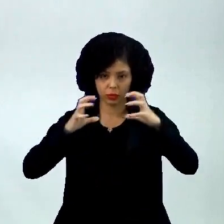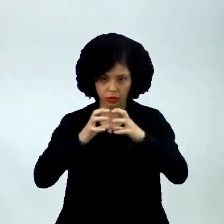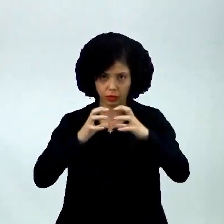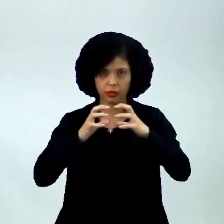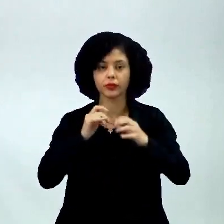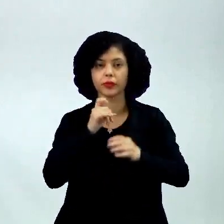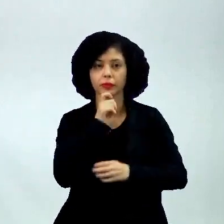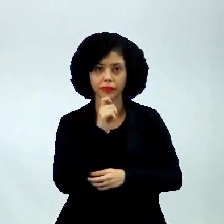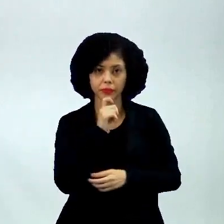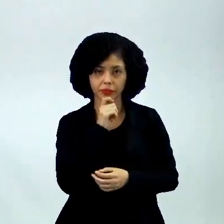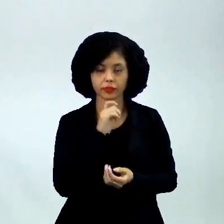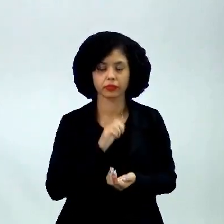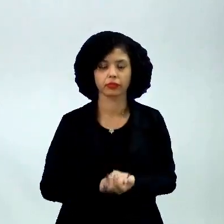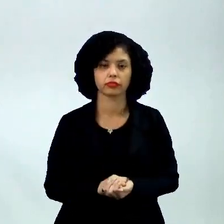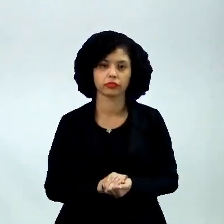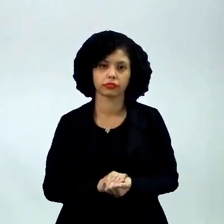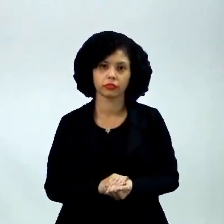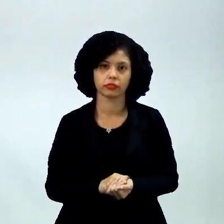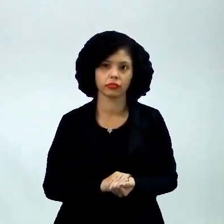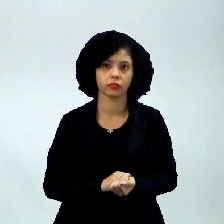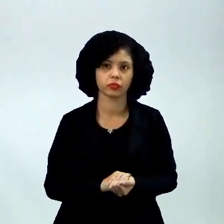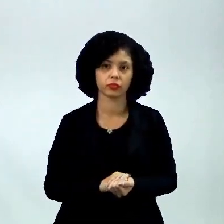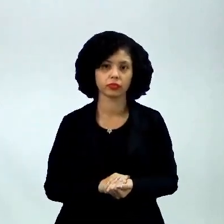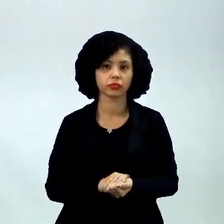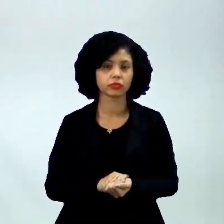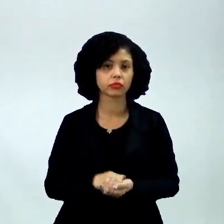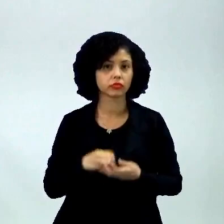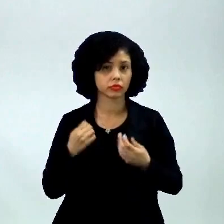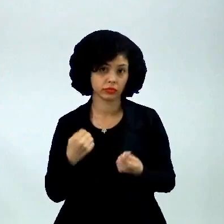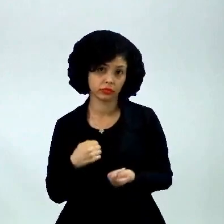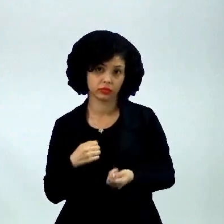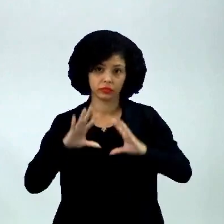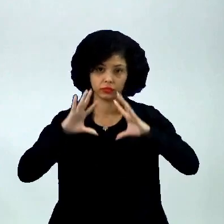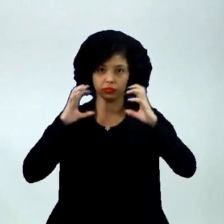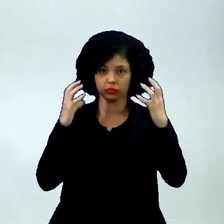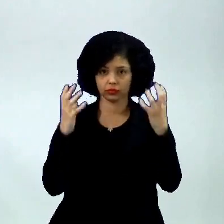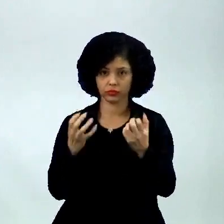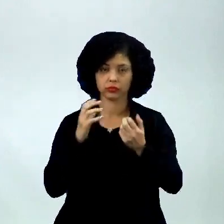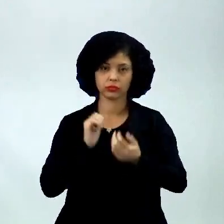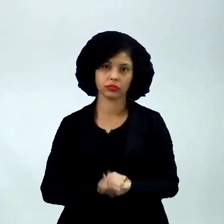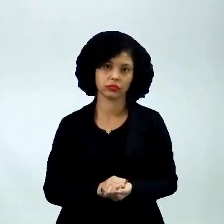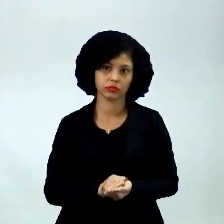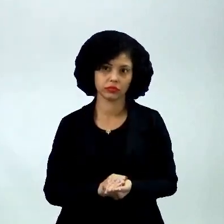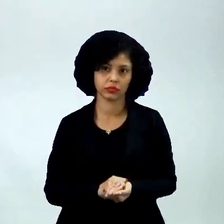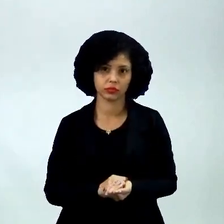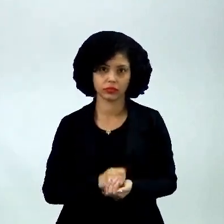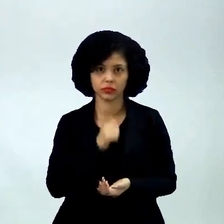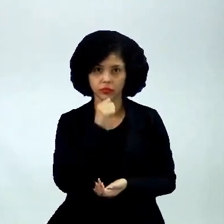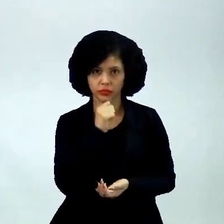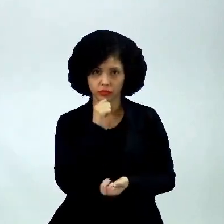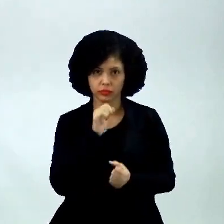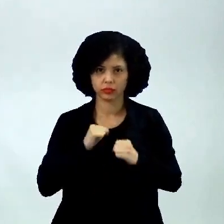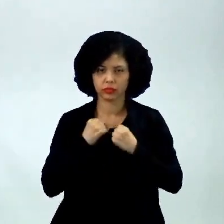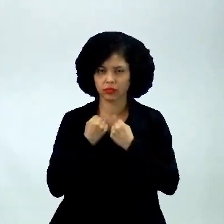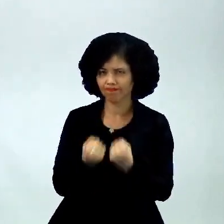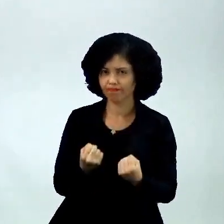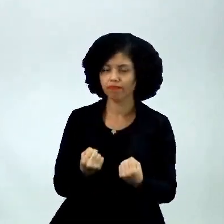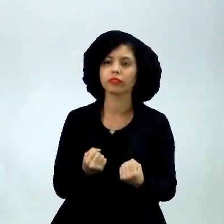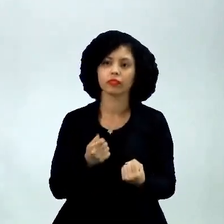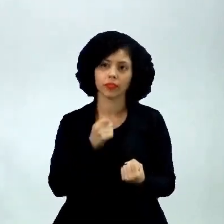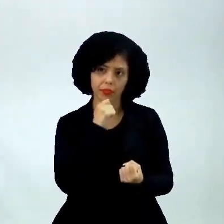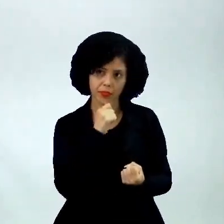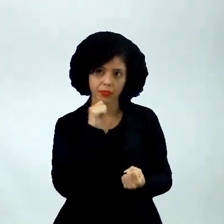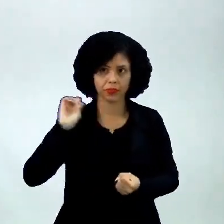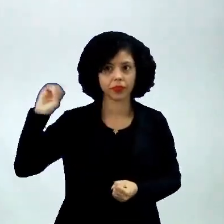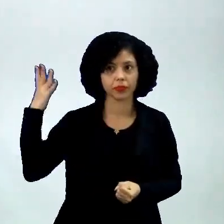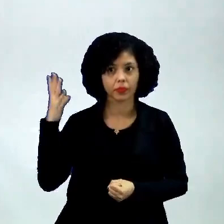vai resfriar, né, como se ela pedrasse mesmo ali, né, se condensasse nas nuvens. A nuvem vai carregar, vai ficar super carregada e